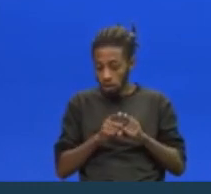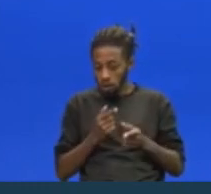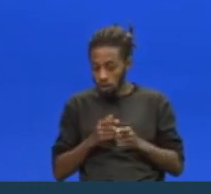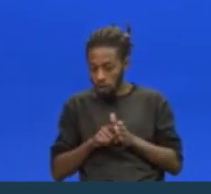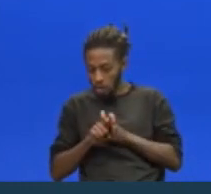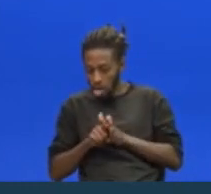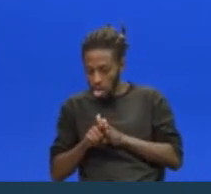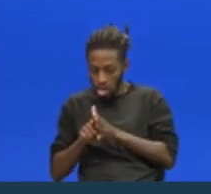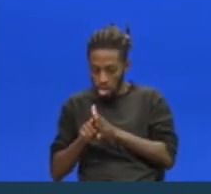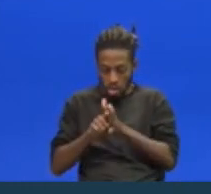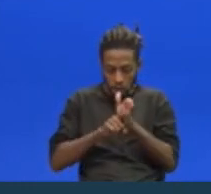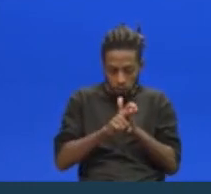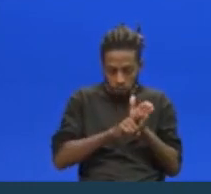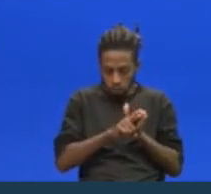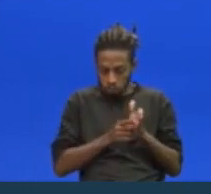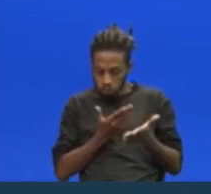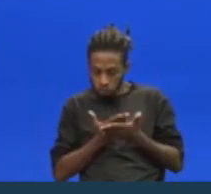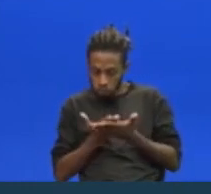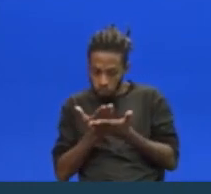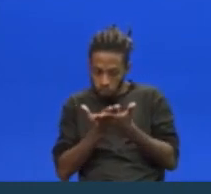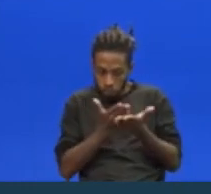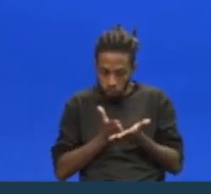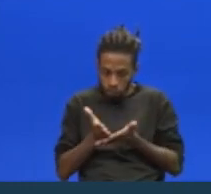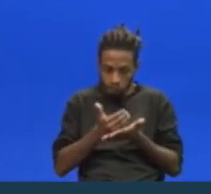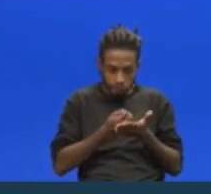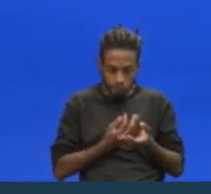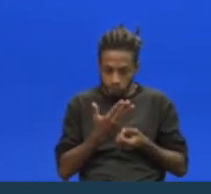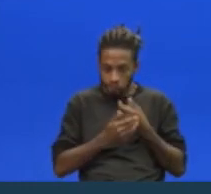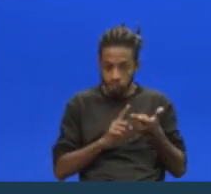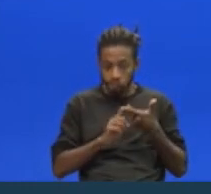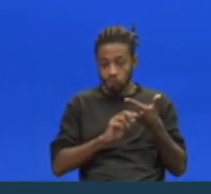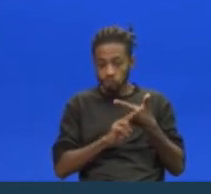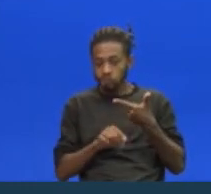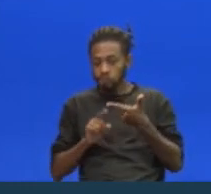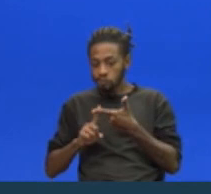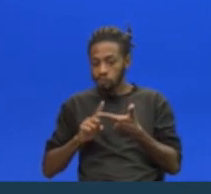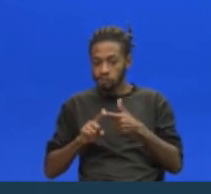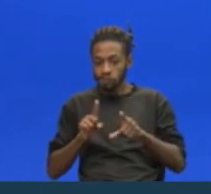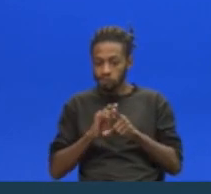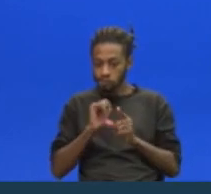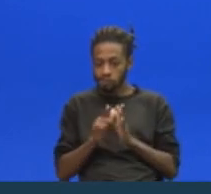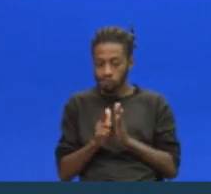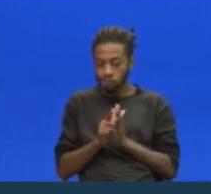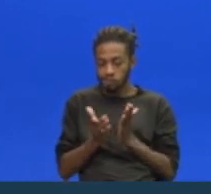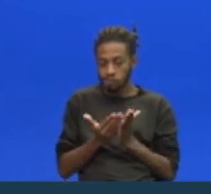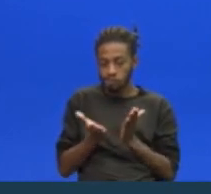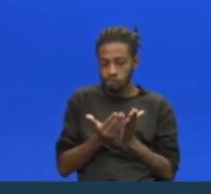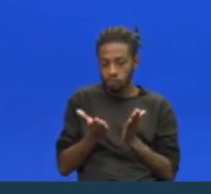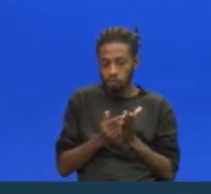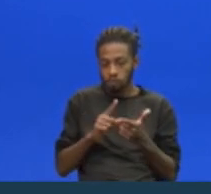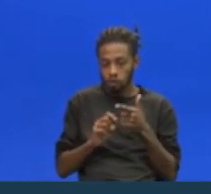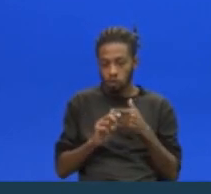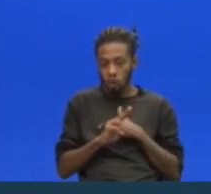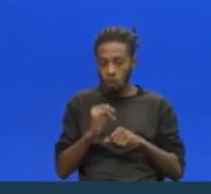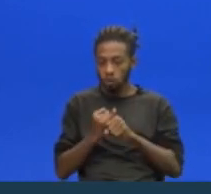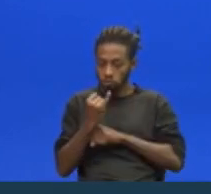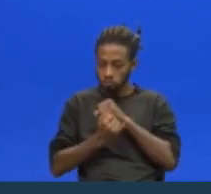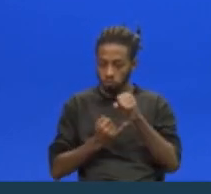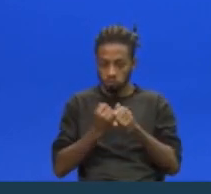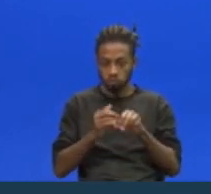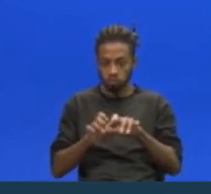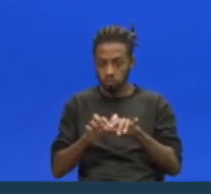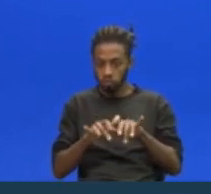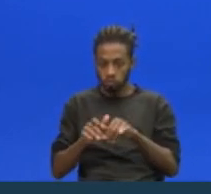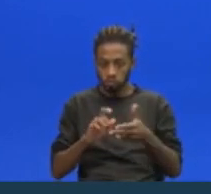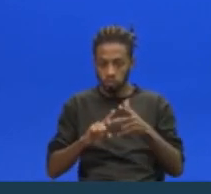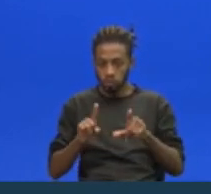instrumento próprio, elaborado para o estudo, ou de dados secundários, como aqueles baseados em fontes, né, obtidas em obituários, em